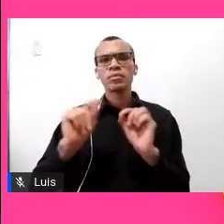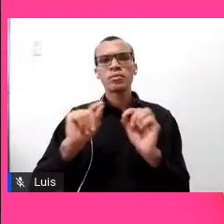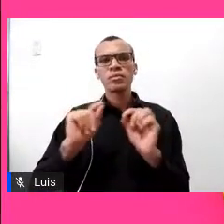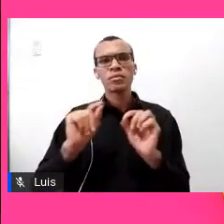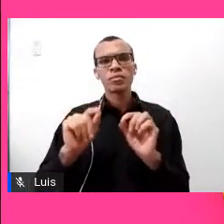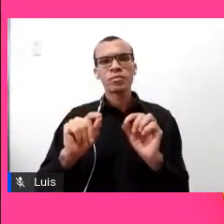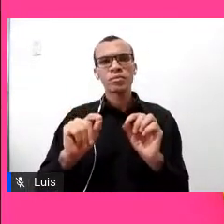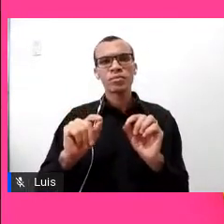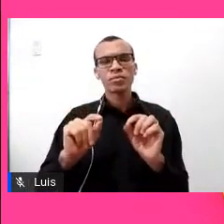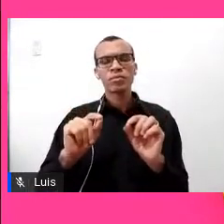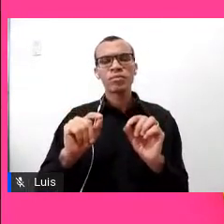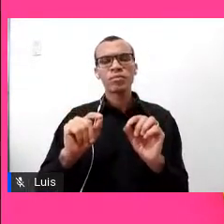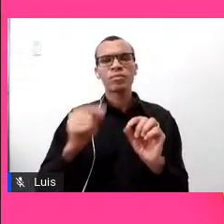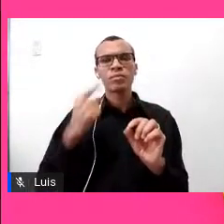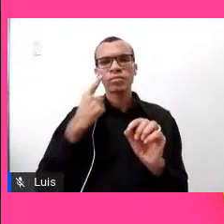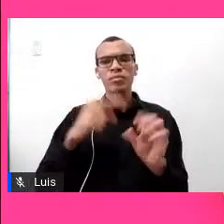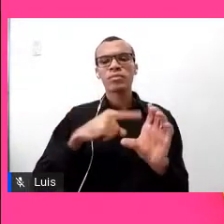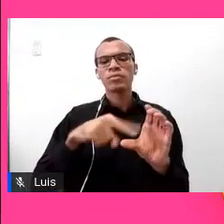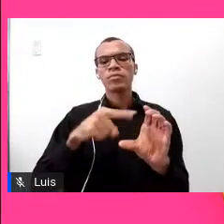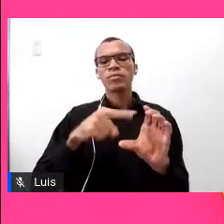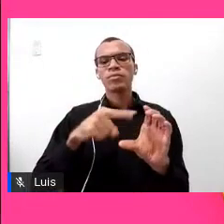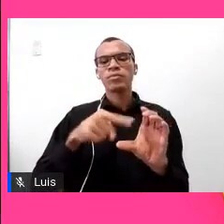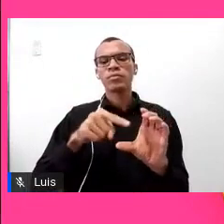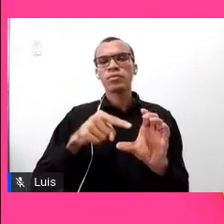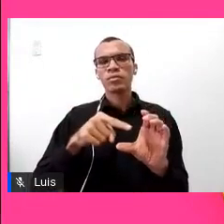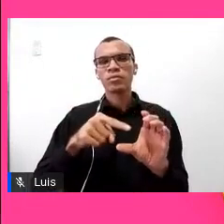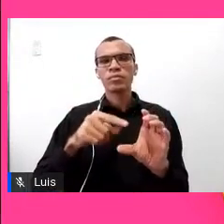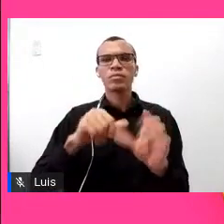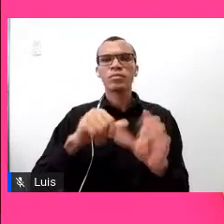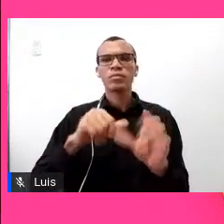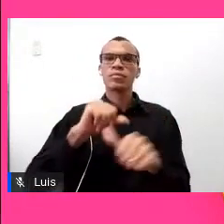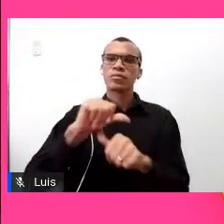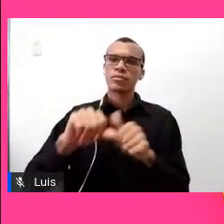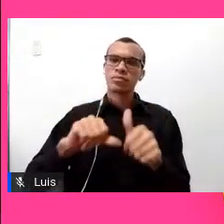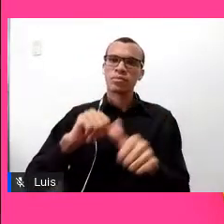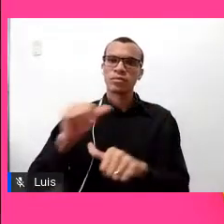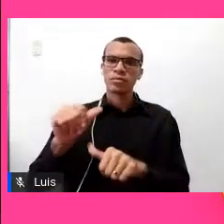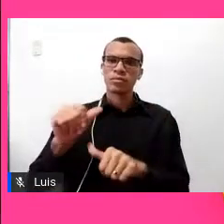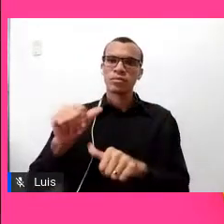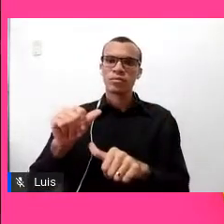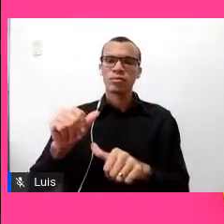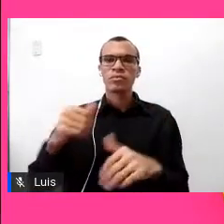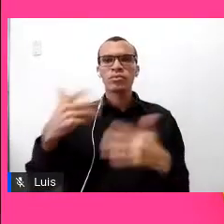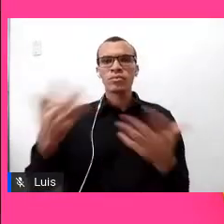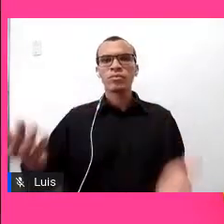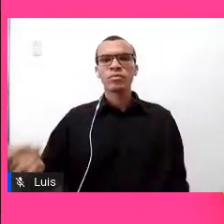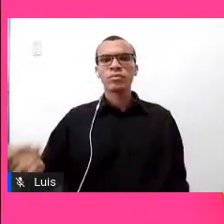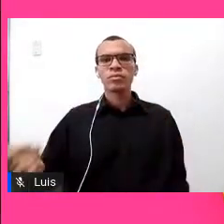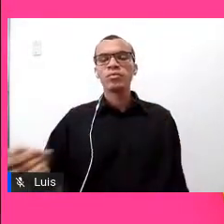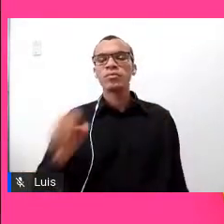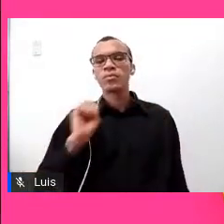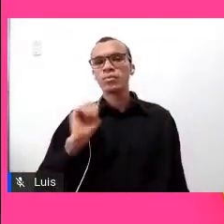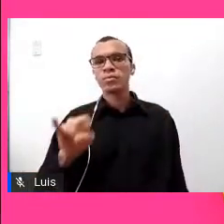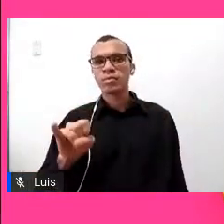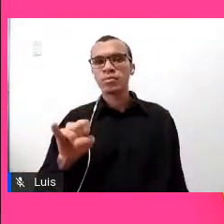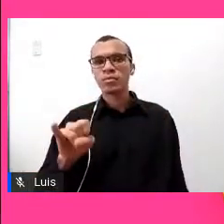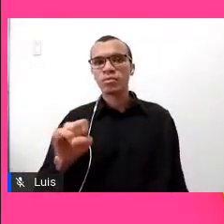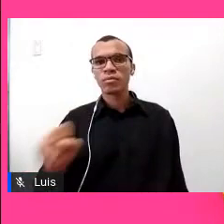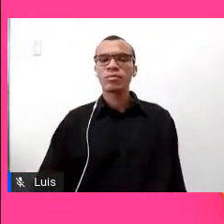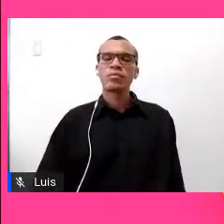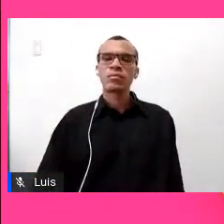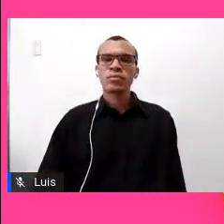o motor está girando ao contrário. Então, se